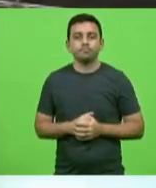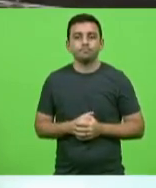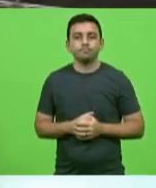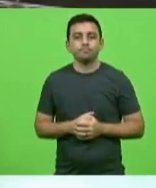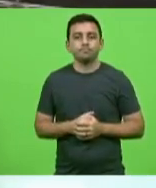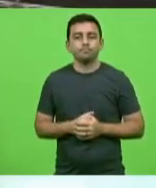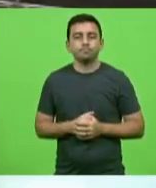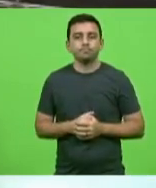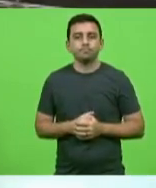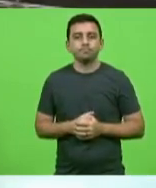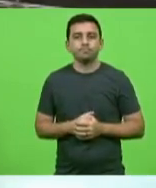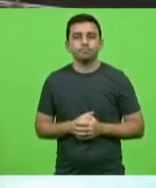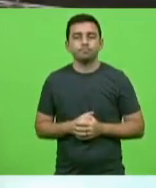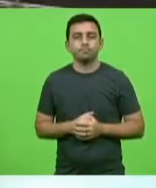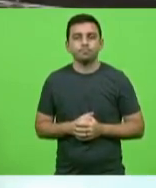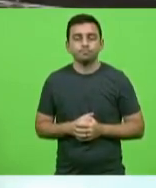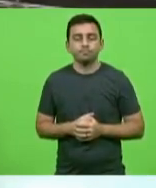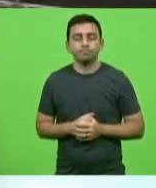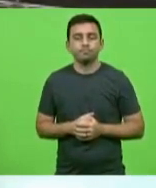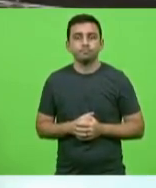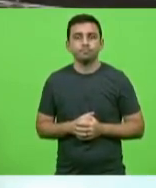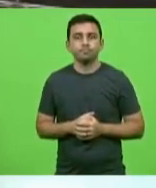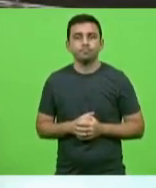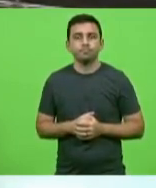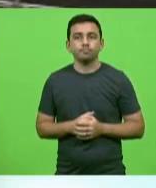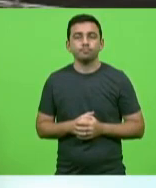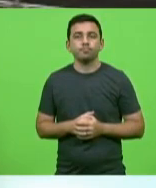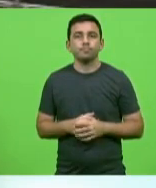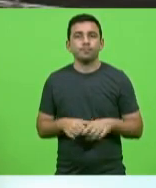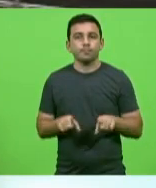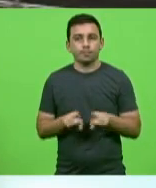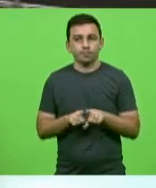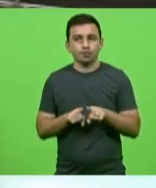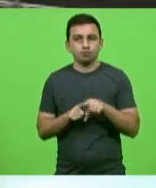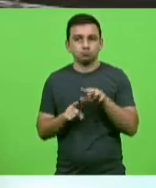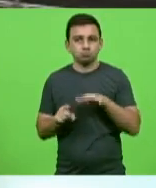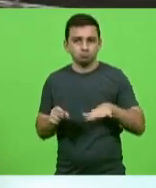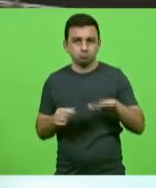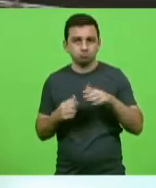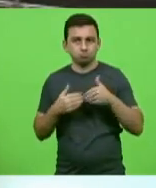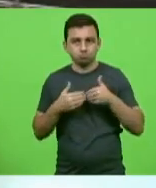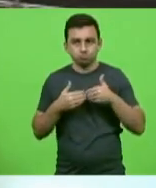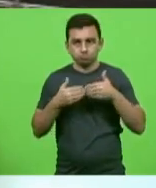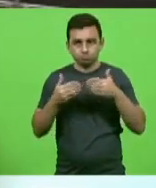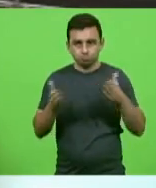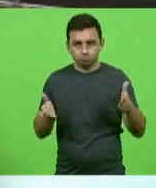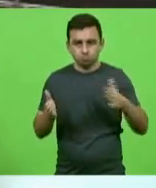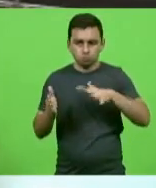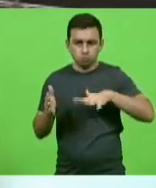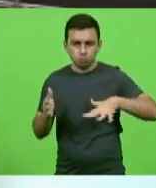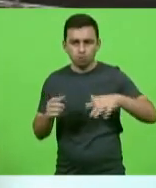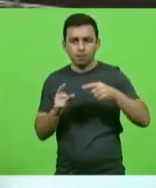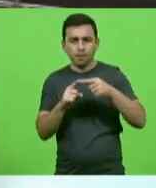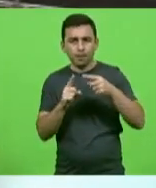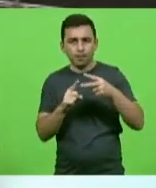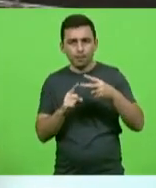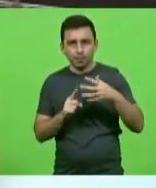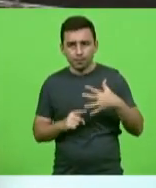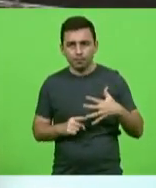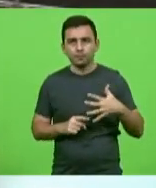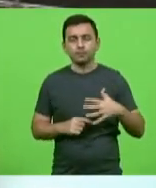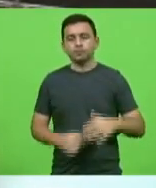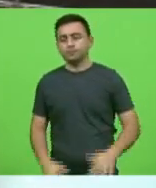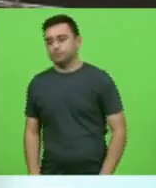o dito isso e confrontando acervo probatório na com todos os elementos